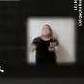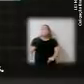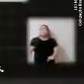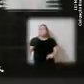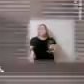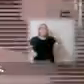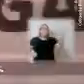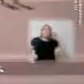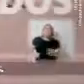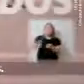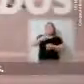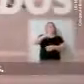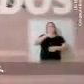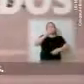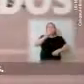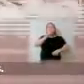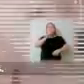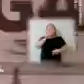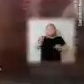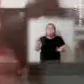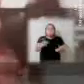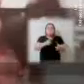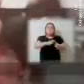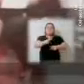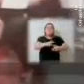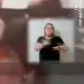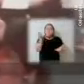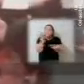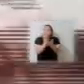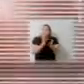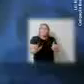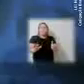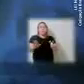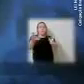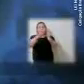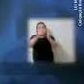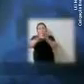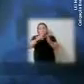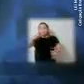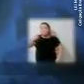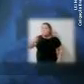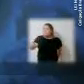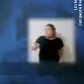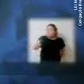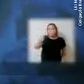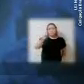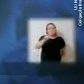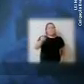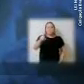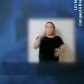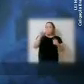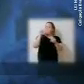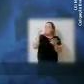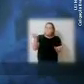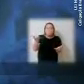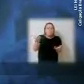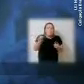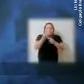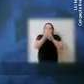E hoje temos milhões de desempregados Chega O modelo deles não funcionou